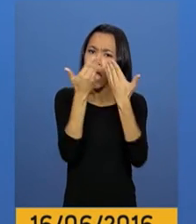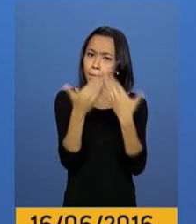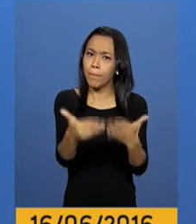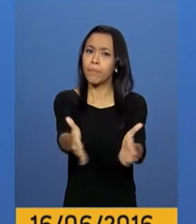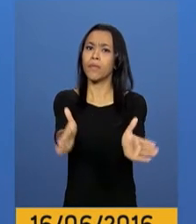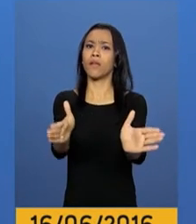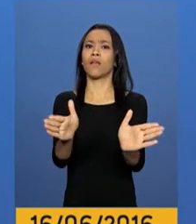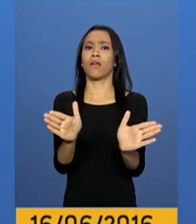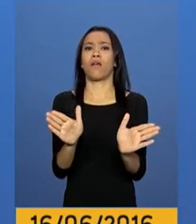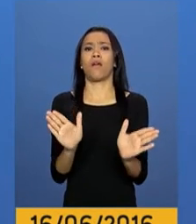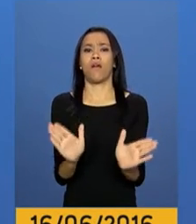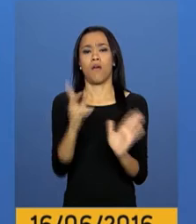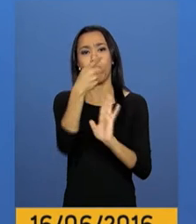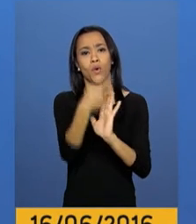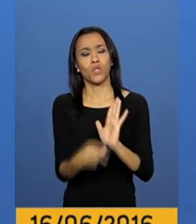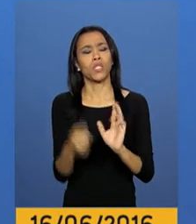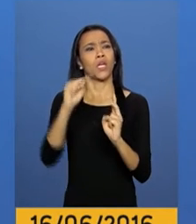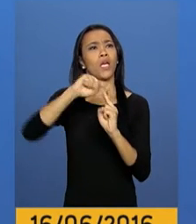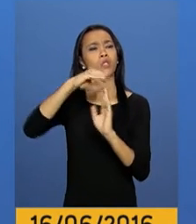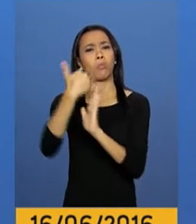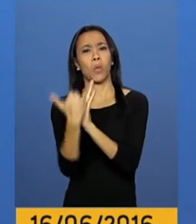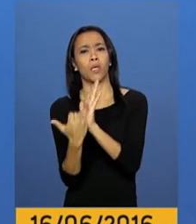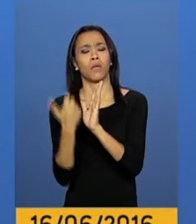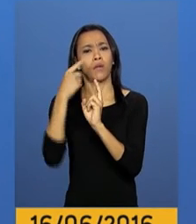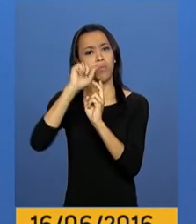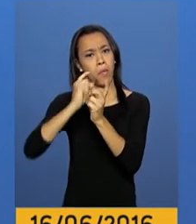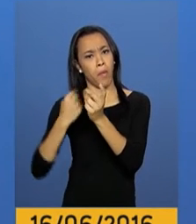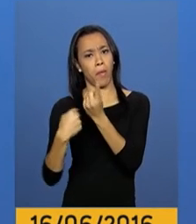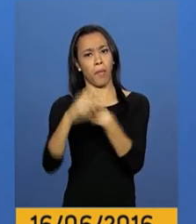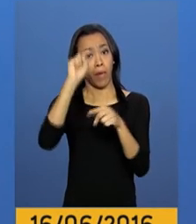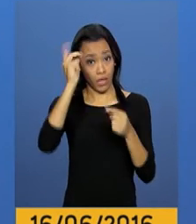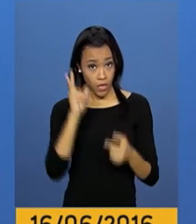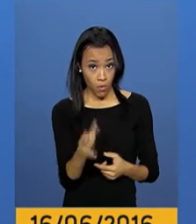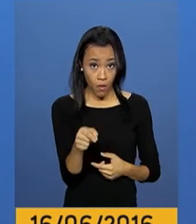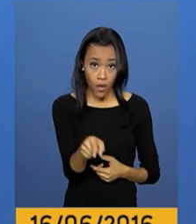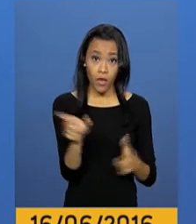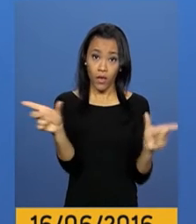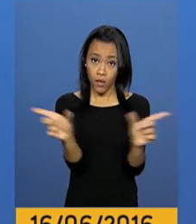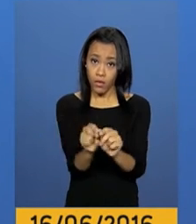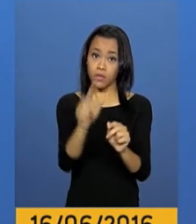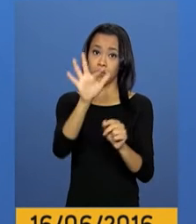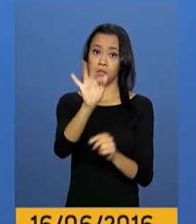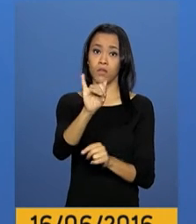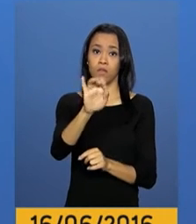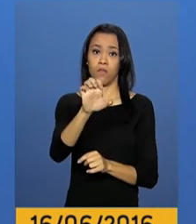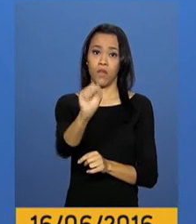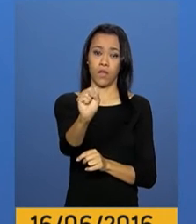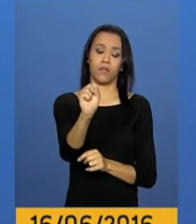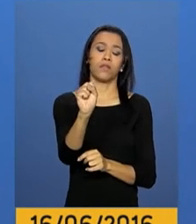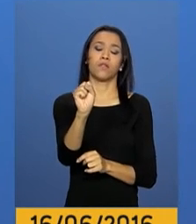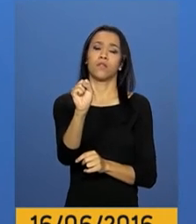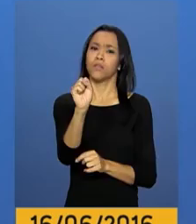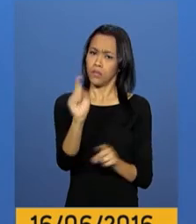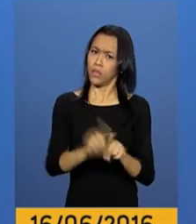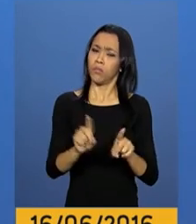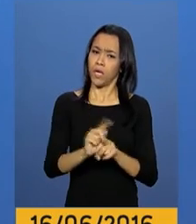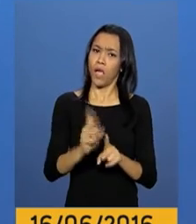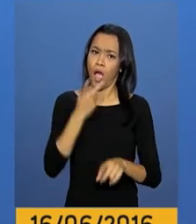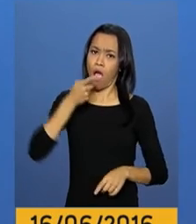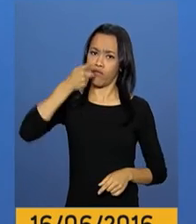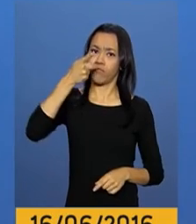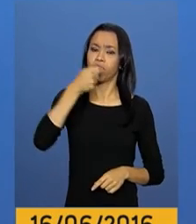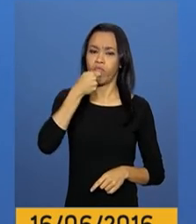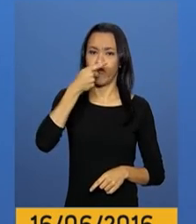ampliação de projetos e programas exitosos, como é o FIES. E o seu compromisso